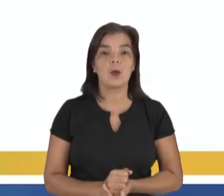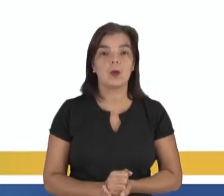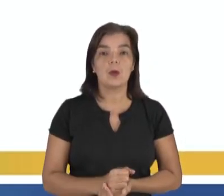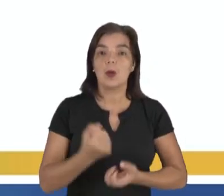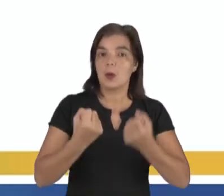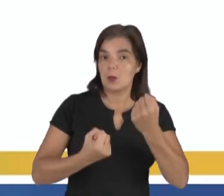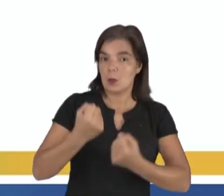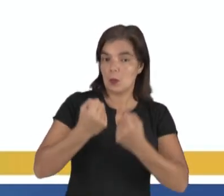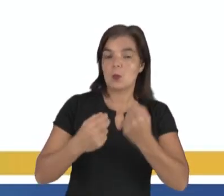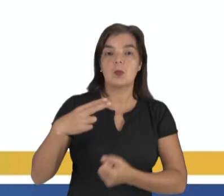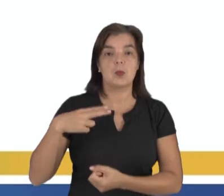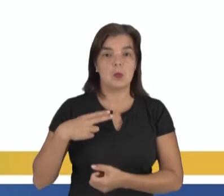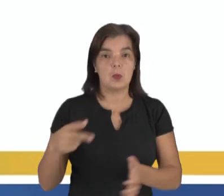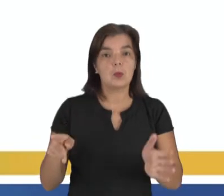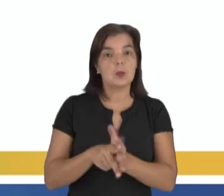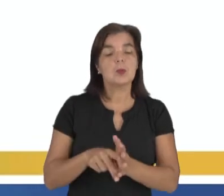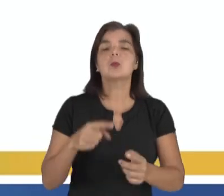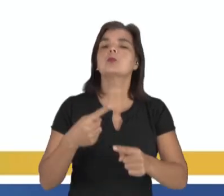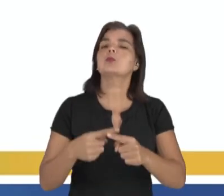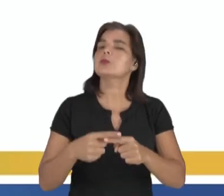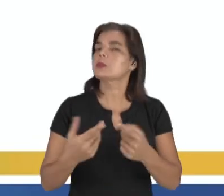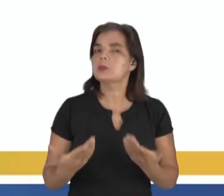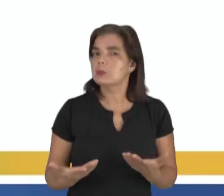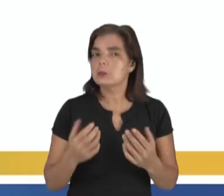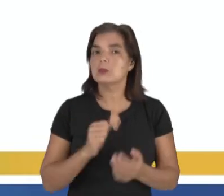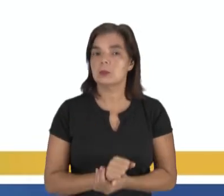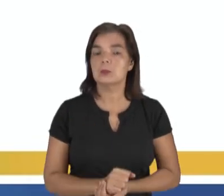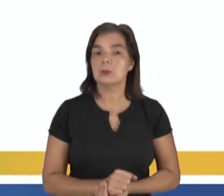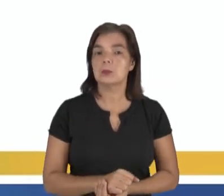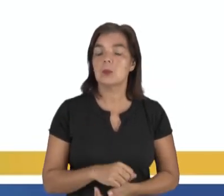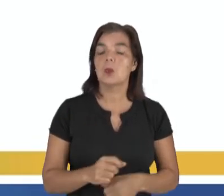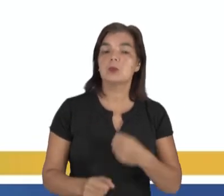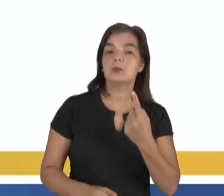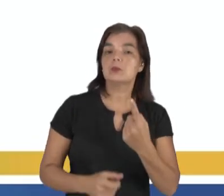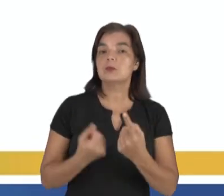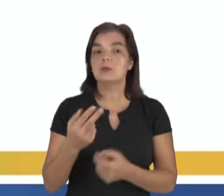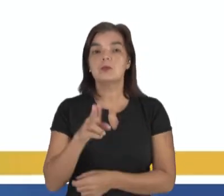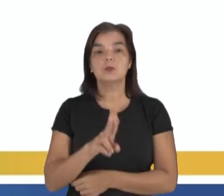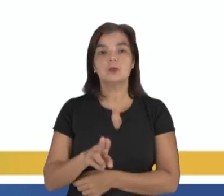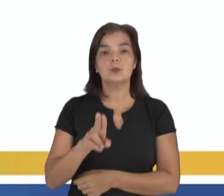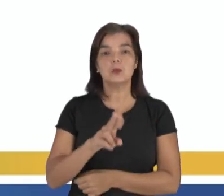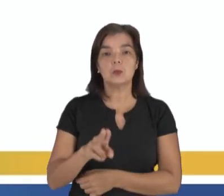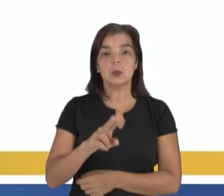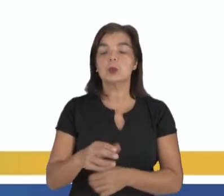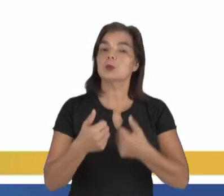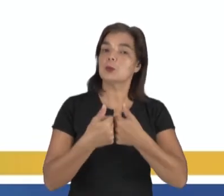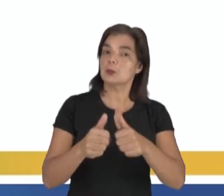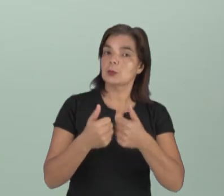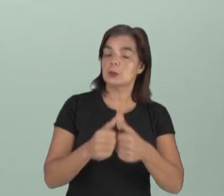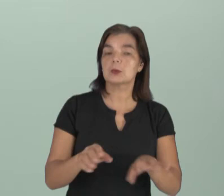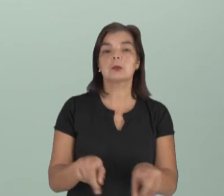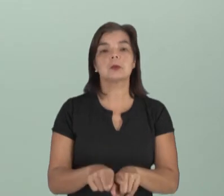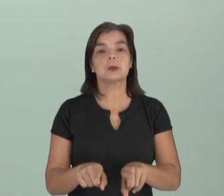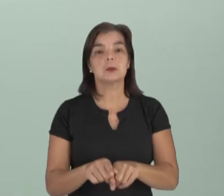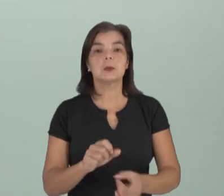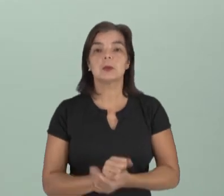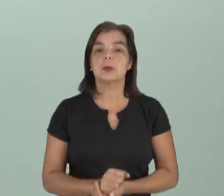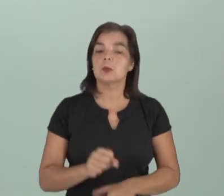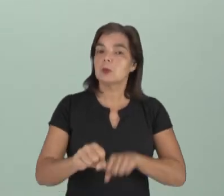transporte particular e próprio, por que não, uma vez ou outra, eu utilizar o público, eu